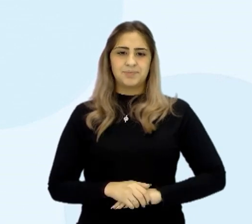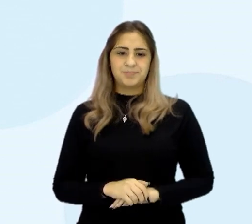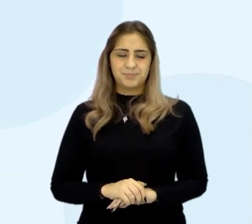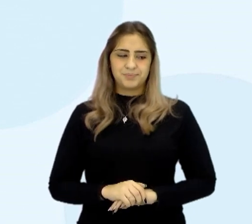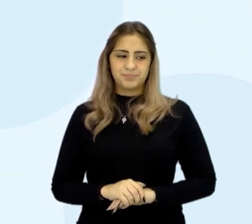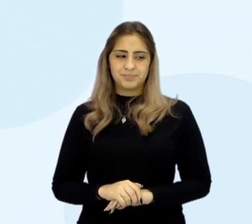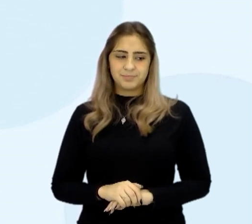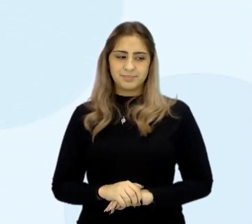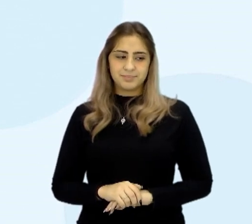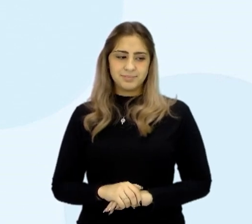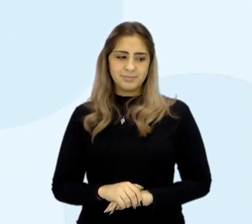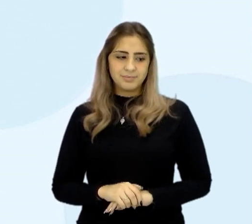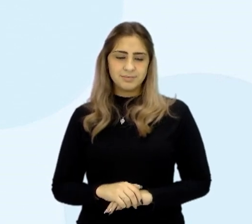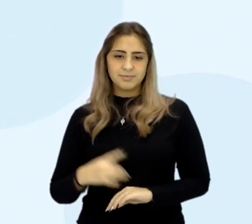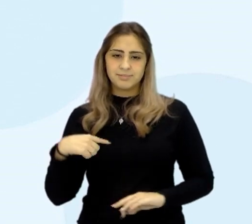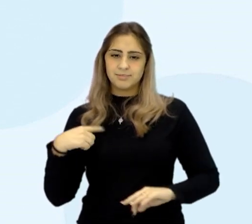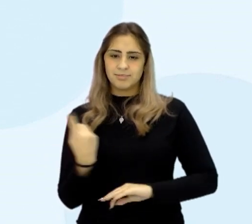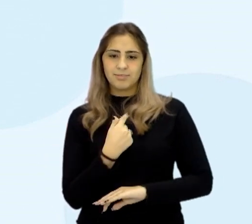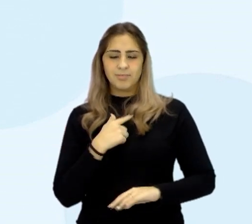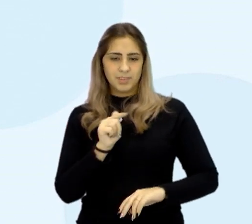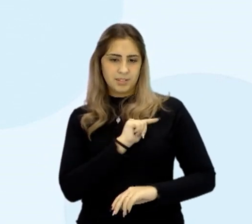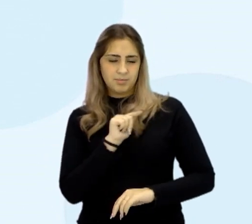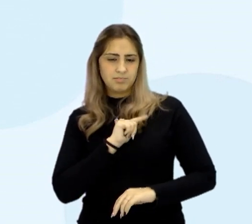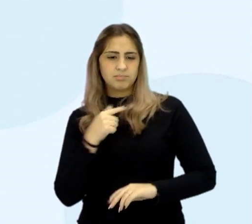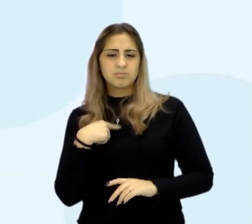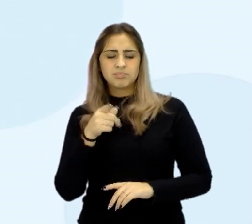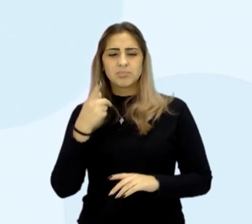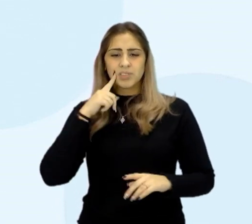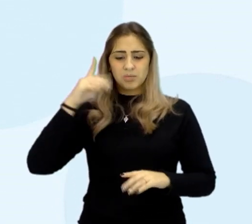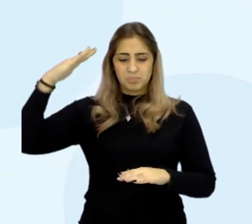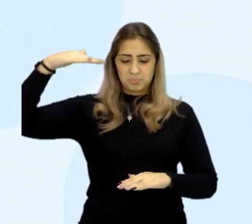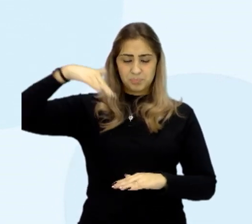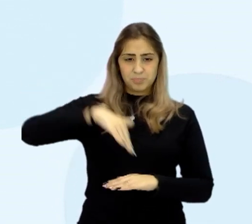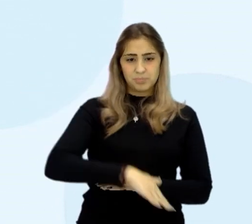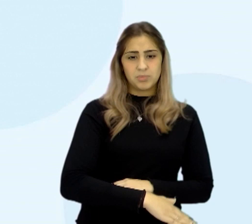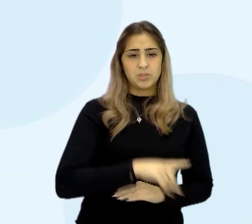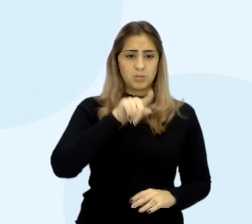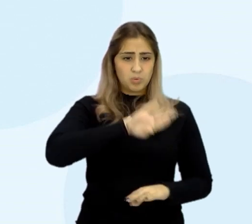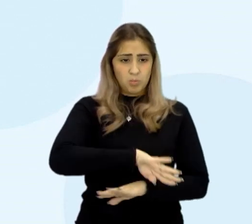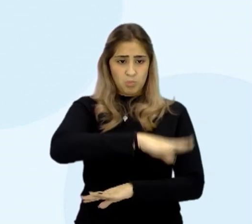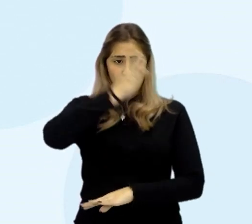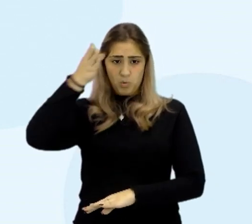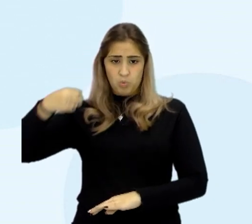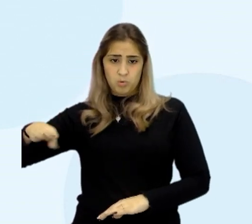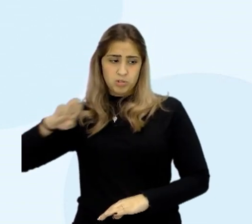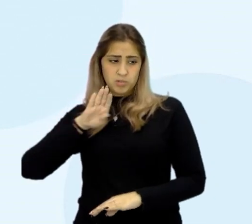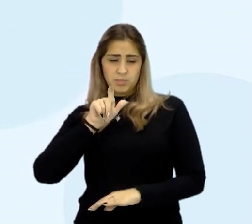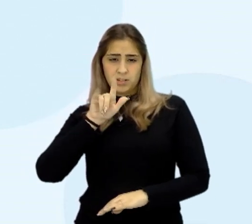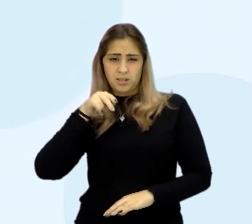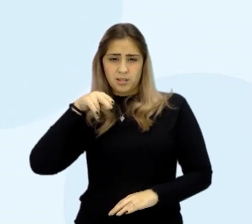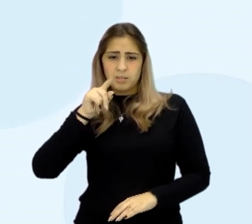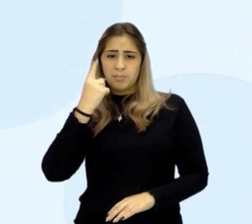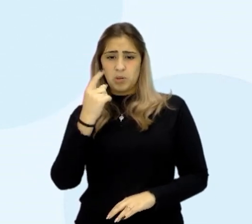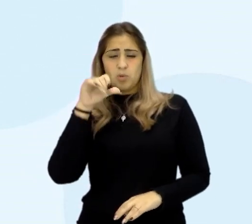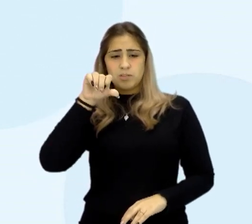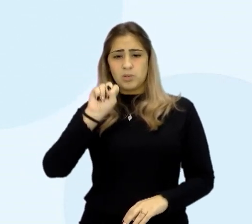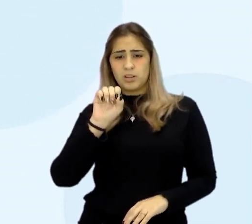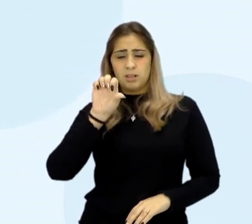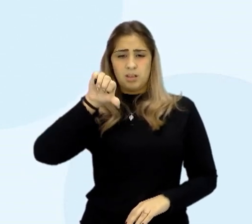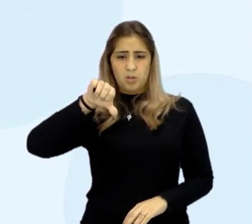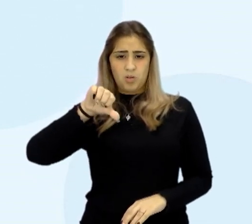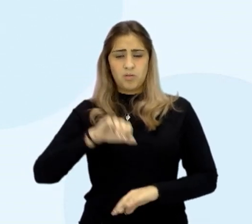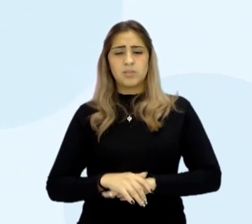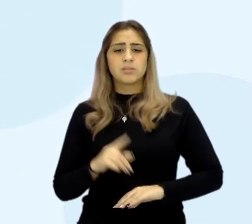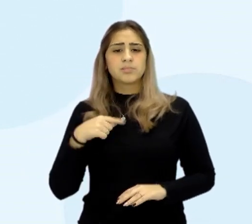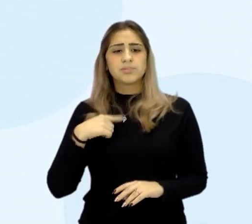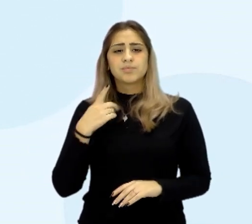fim, né, da Guerra Fria. Então, olha só, a queda do Muro de Berlim, em 1989,